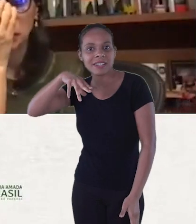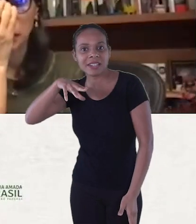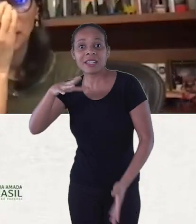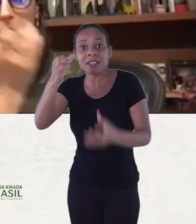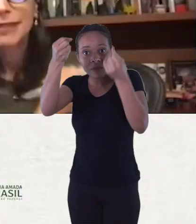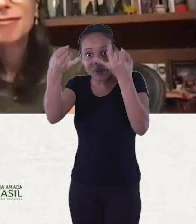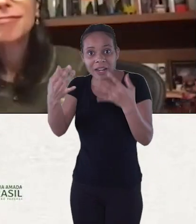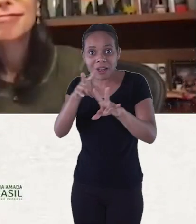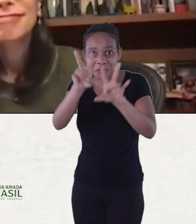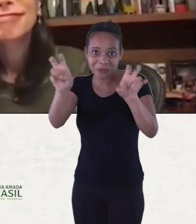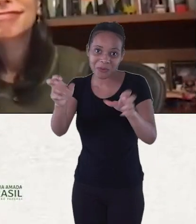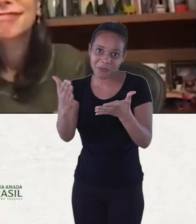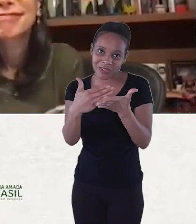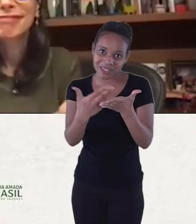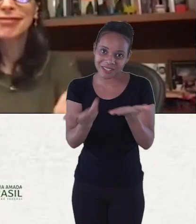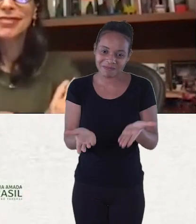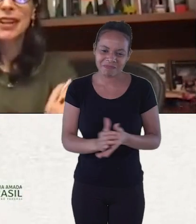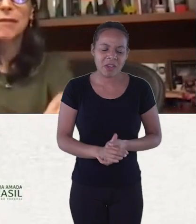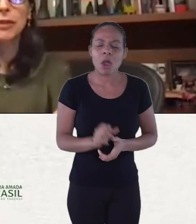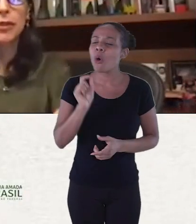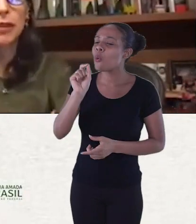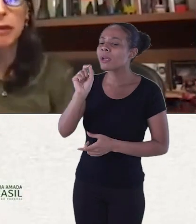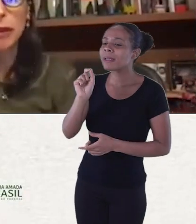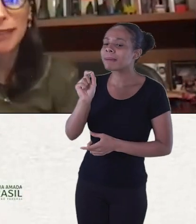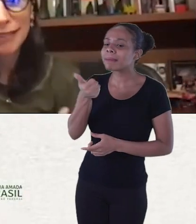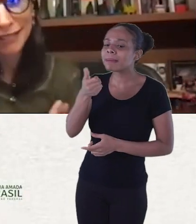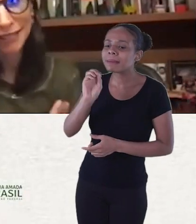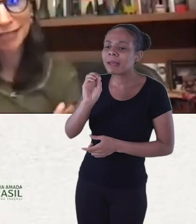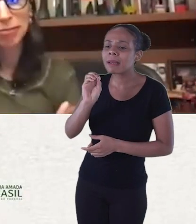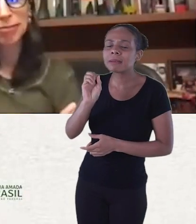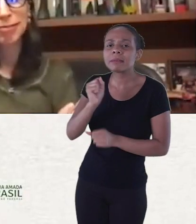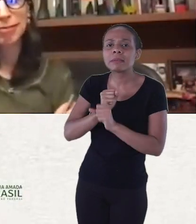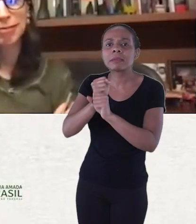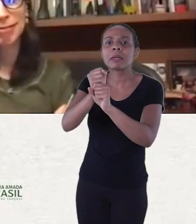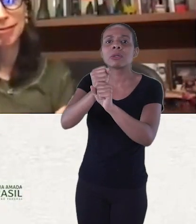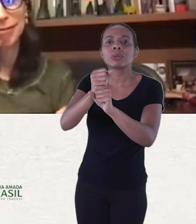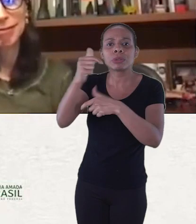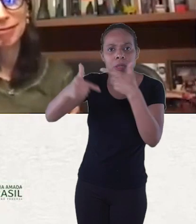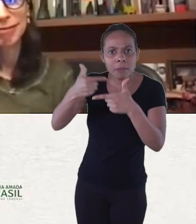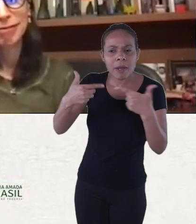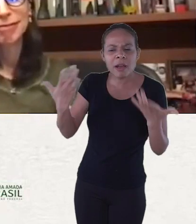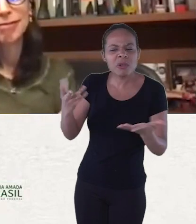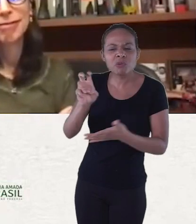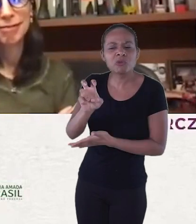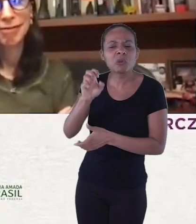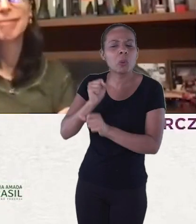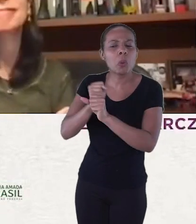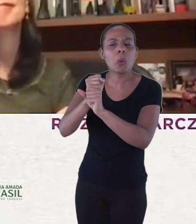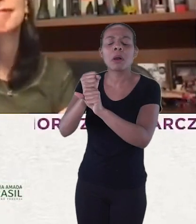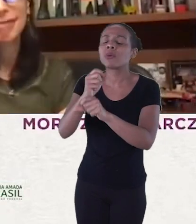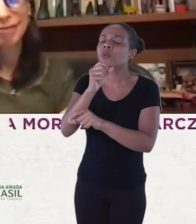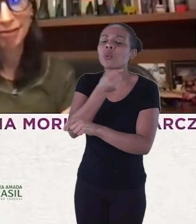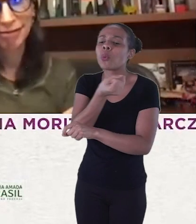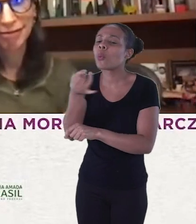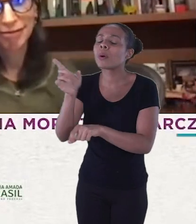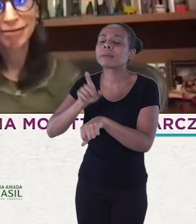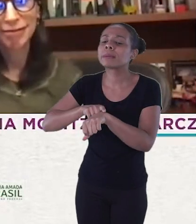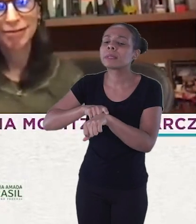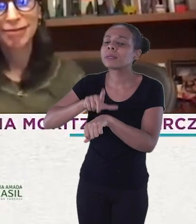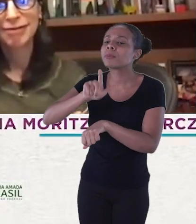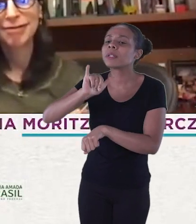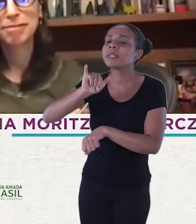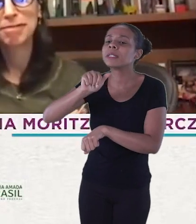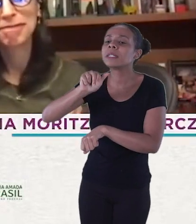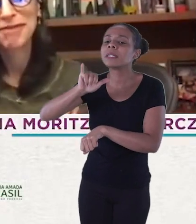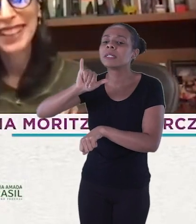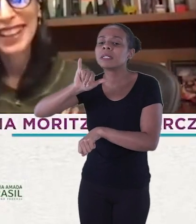anos, 6 anos? É muita coisa, né? Aliás, antes disso, é uma ideia, nós já conversamos isso um dia, é uma ideia genial.